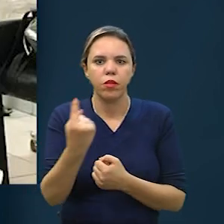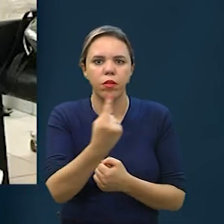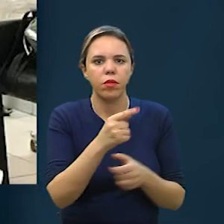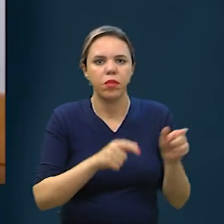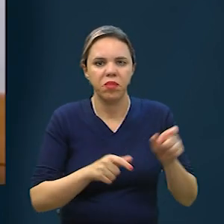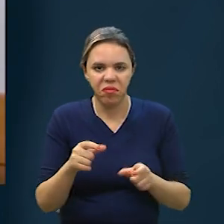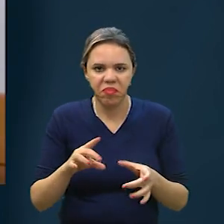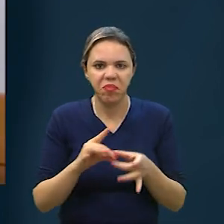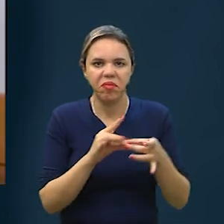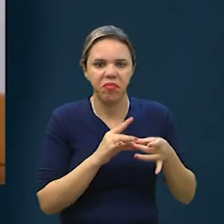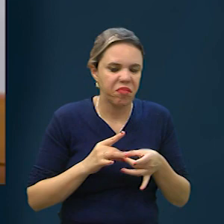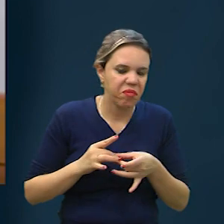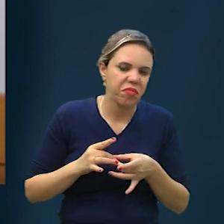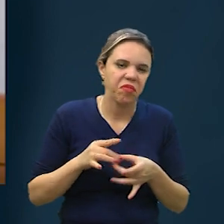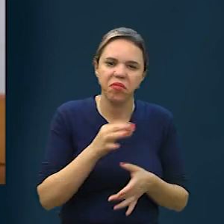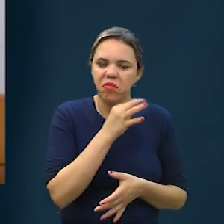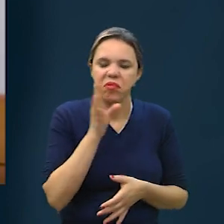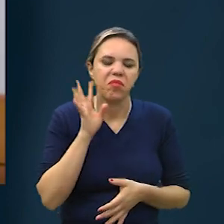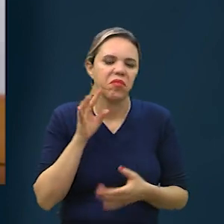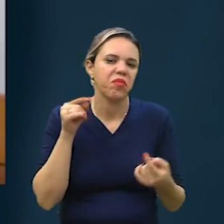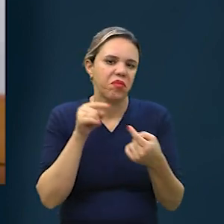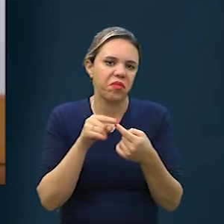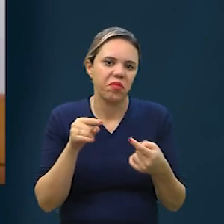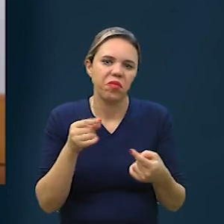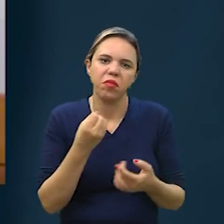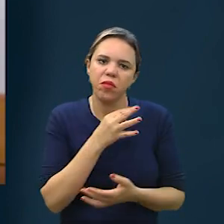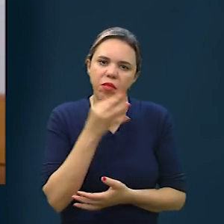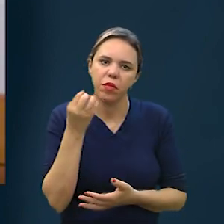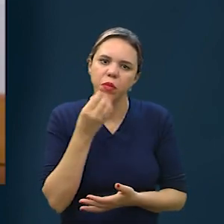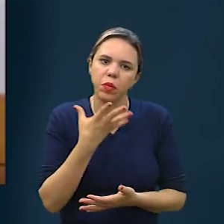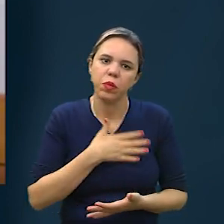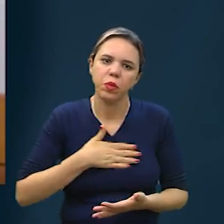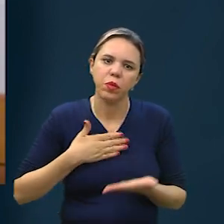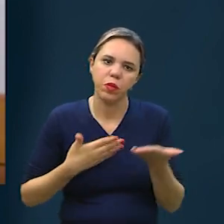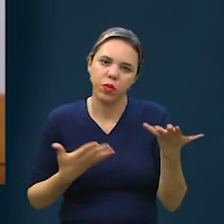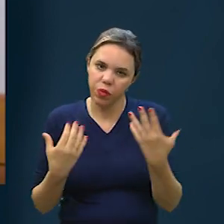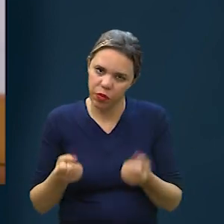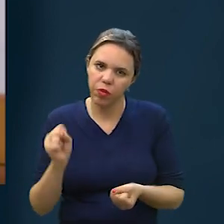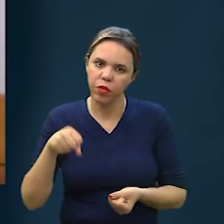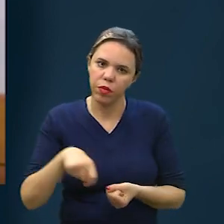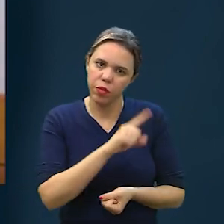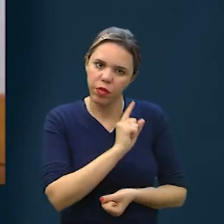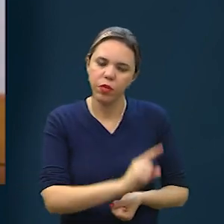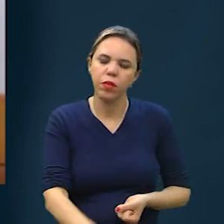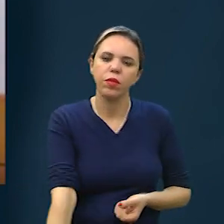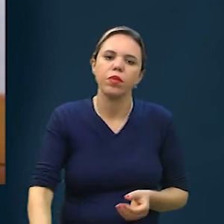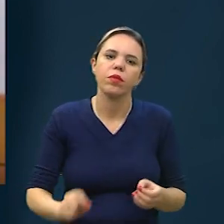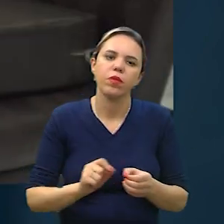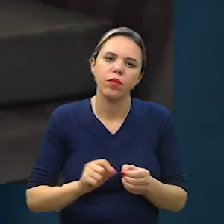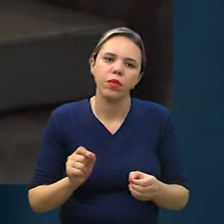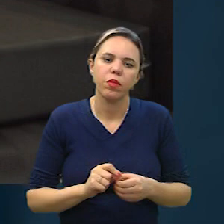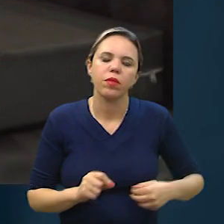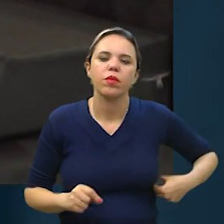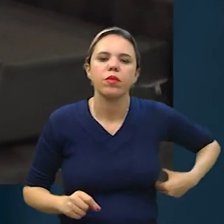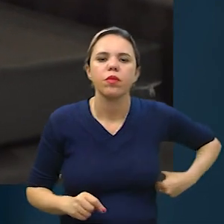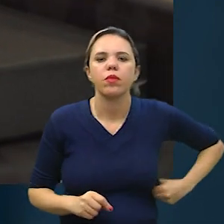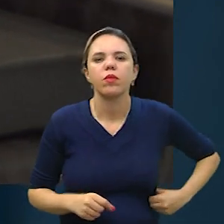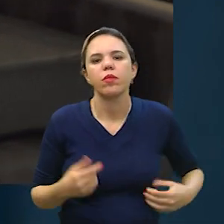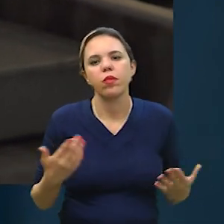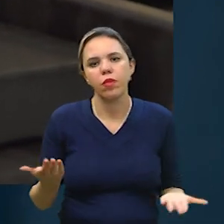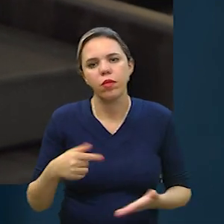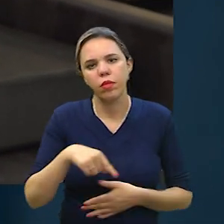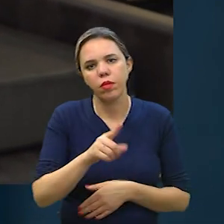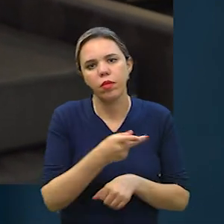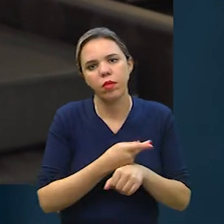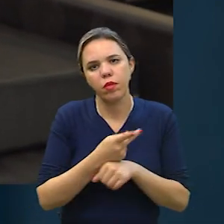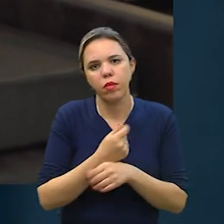cada uma delas. E elas falaram: Lu, achei a ideia excelente, achei a ideia genial, vamos sim, vamos fazer. A partir daí, então,